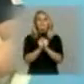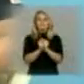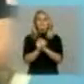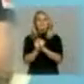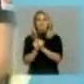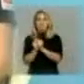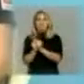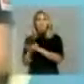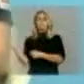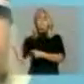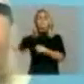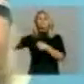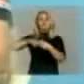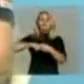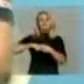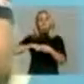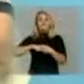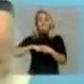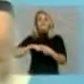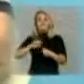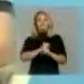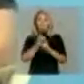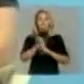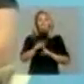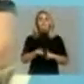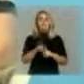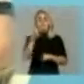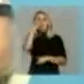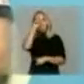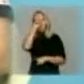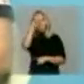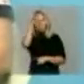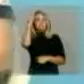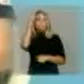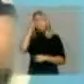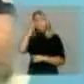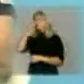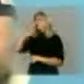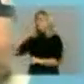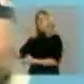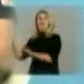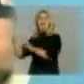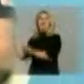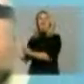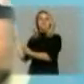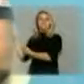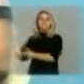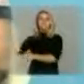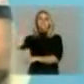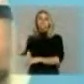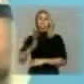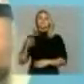resgate da cidadania, da memória daquelas pessoas que foram isoladas nesse país, né? A gente ainda tem